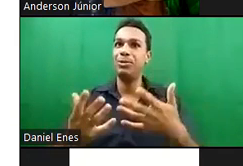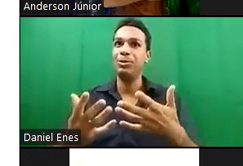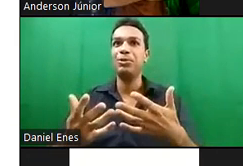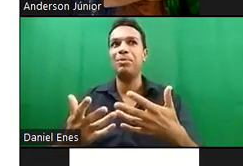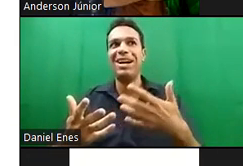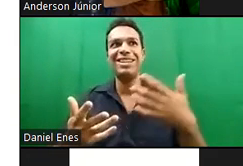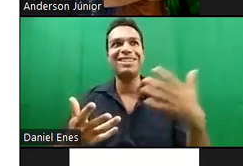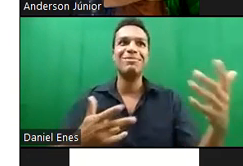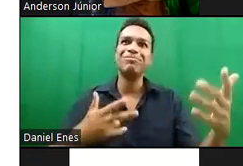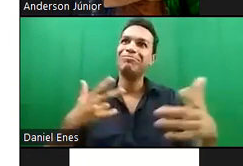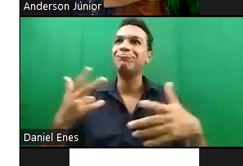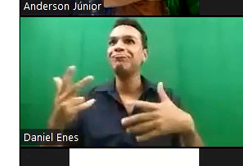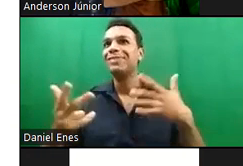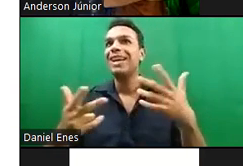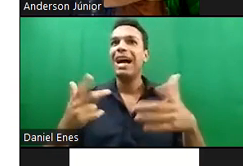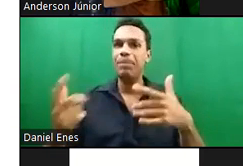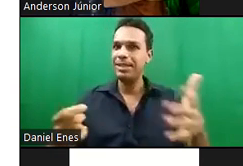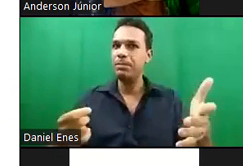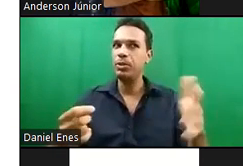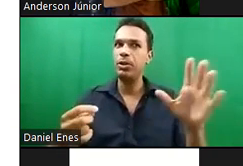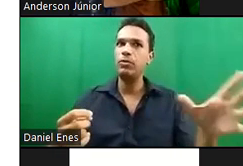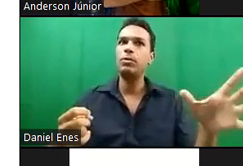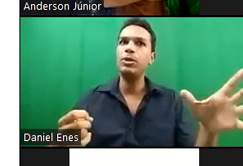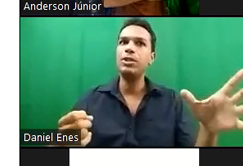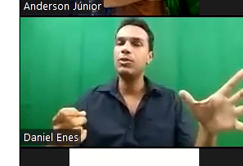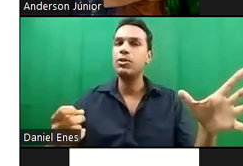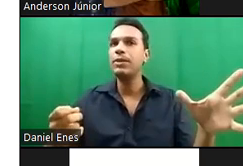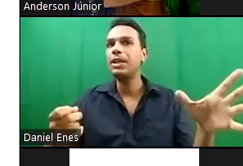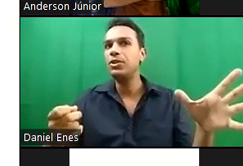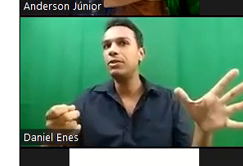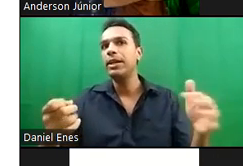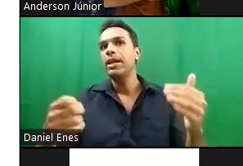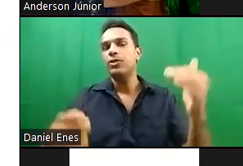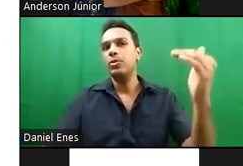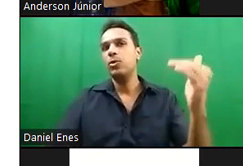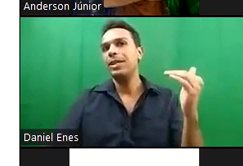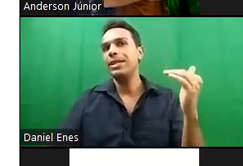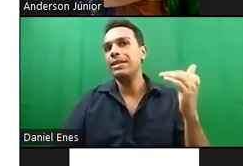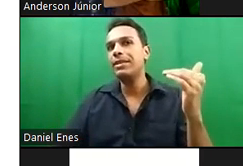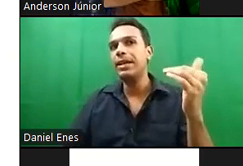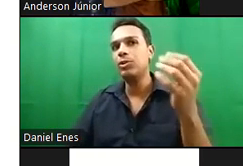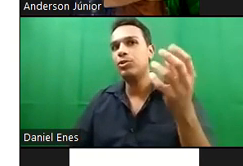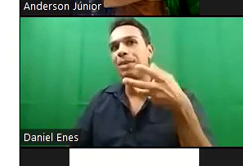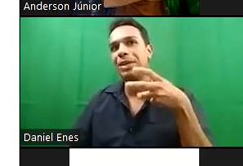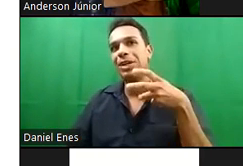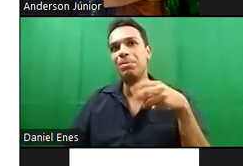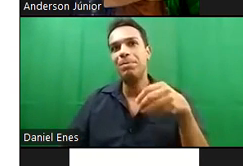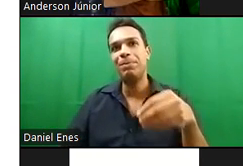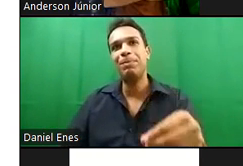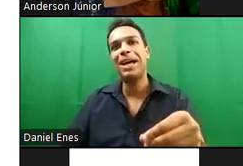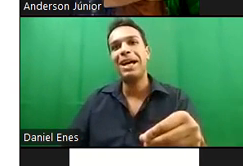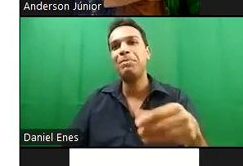para todos, mas a princípio não, eu vou mostrar a justificativa. Só que eu coloquei esses termos